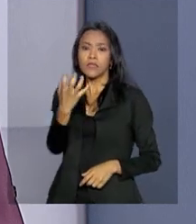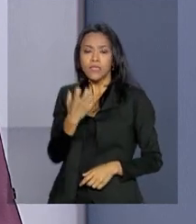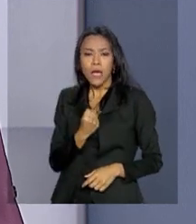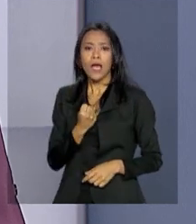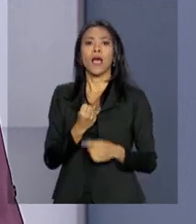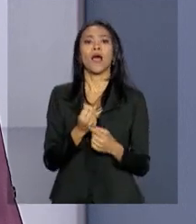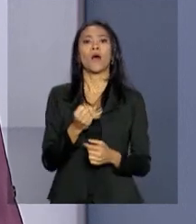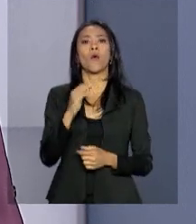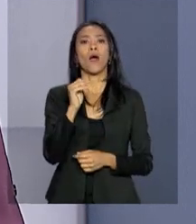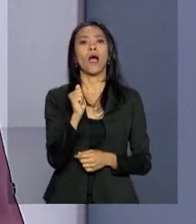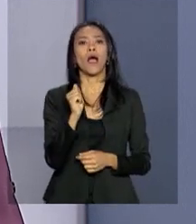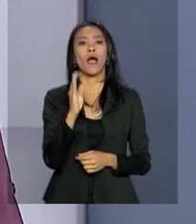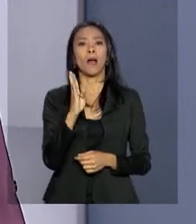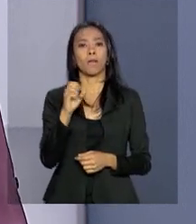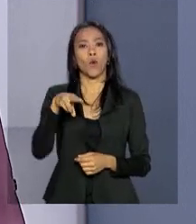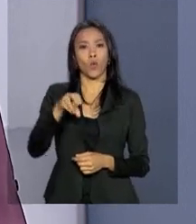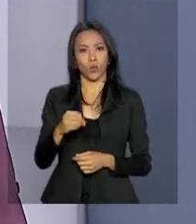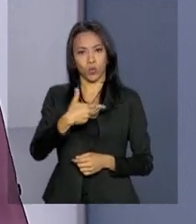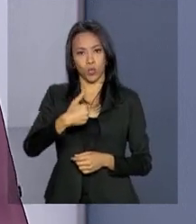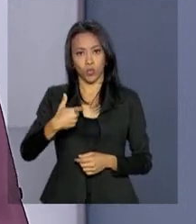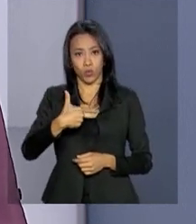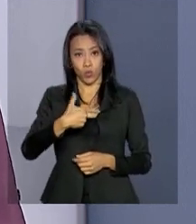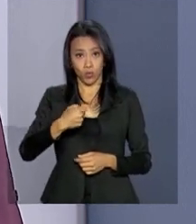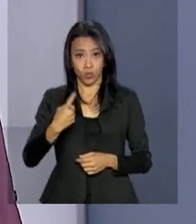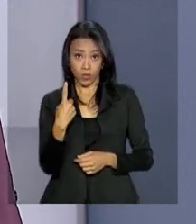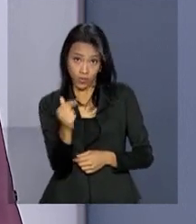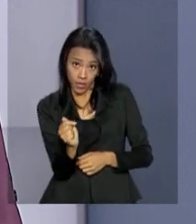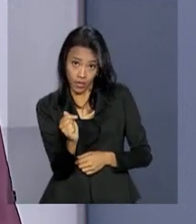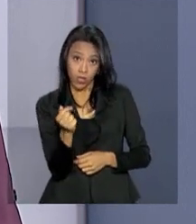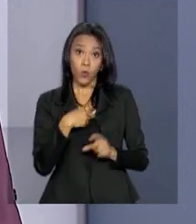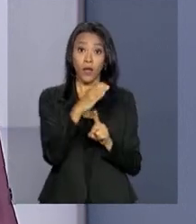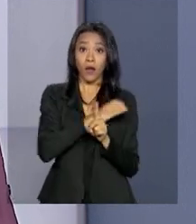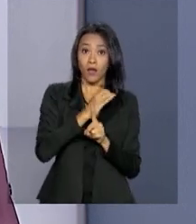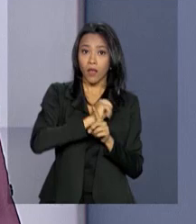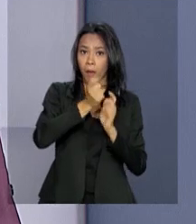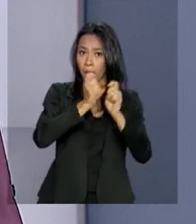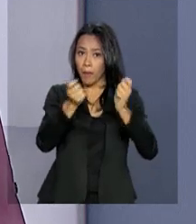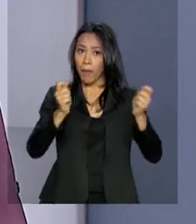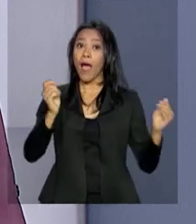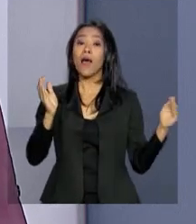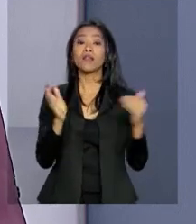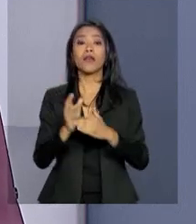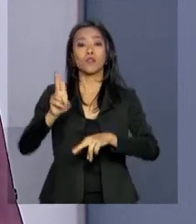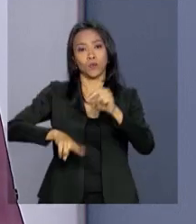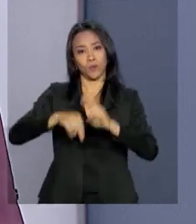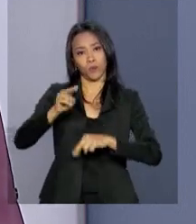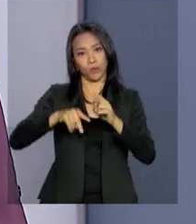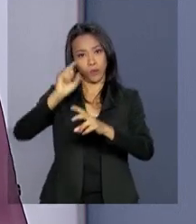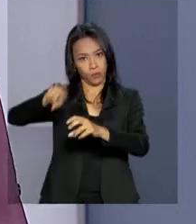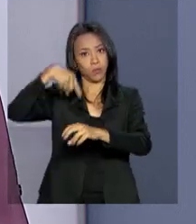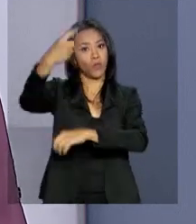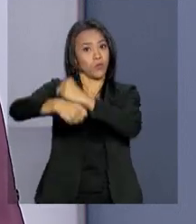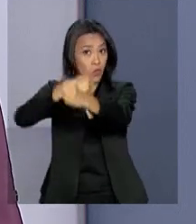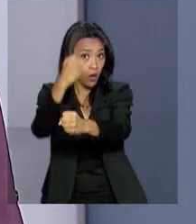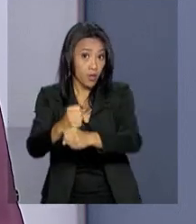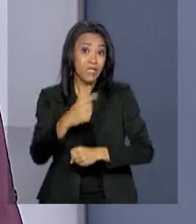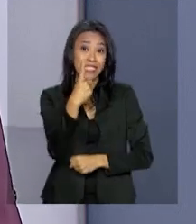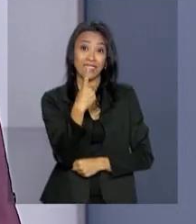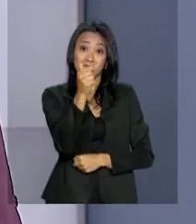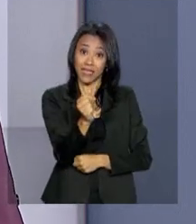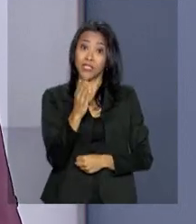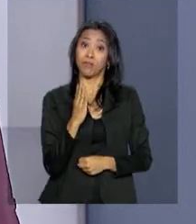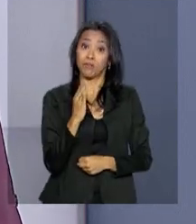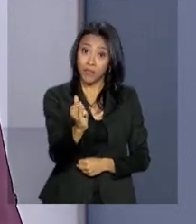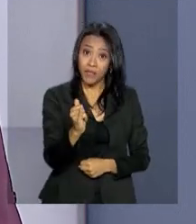ano base 2007 o calendário de pagamento vai até junho do ano que vem são 17 bilhões e 300 milhões